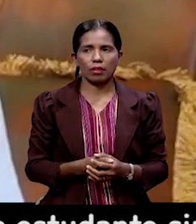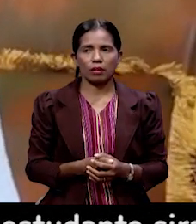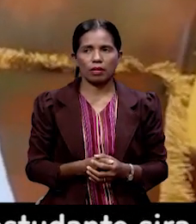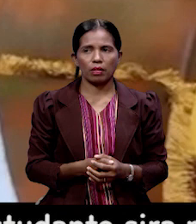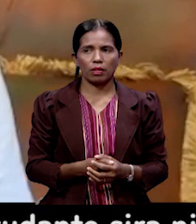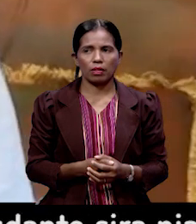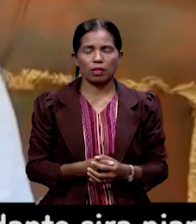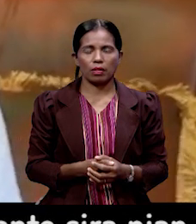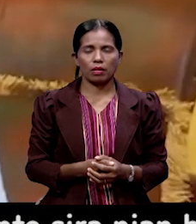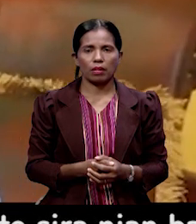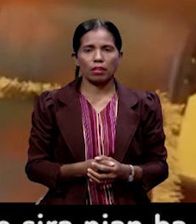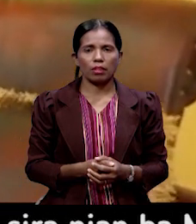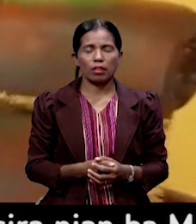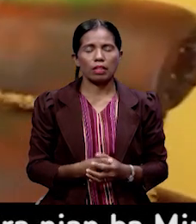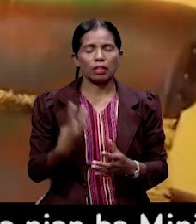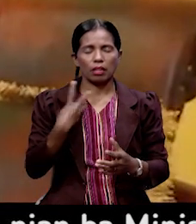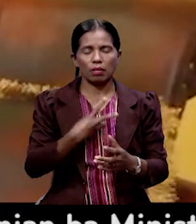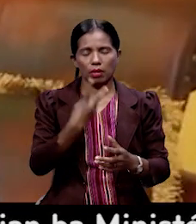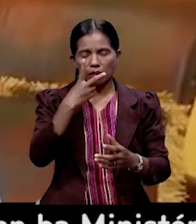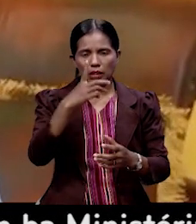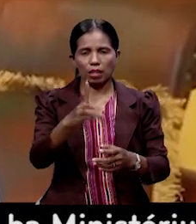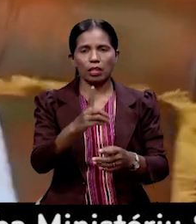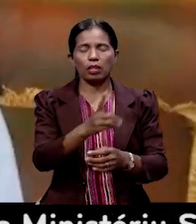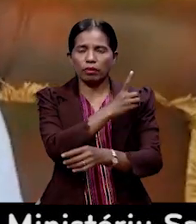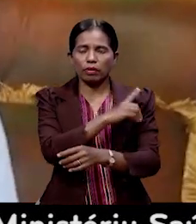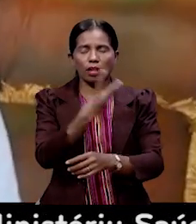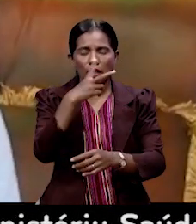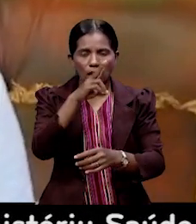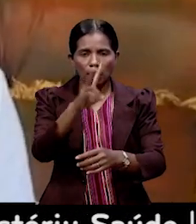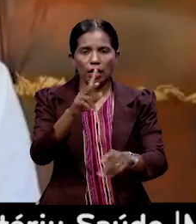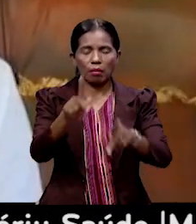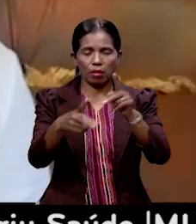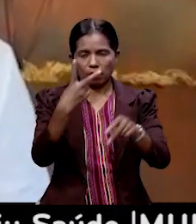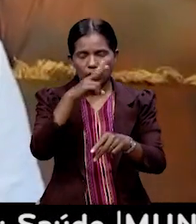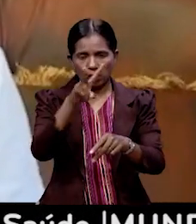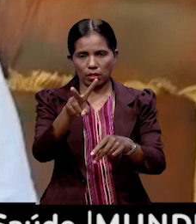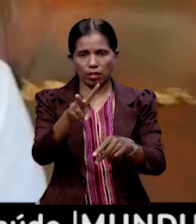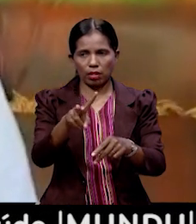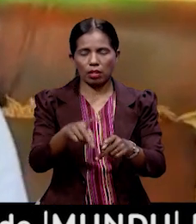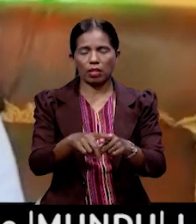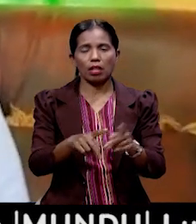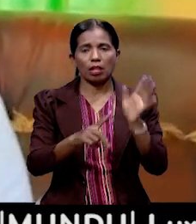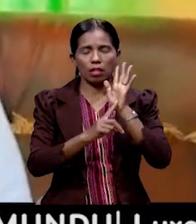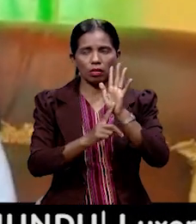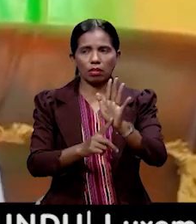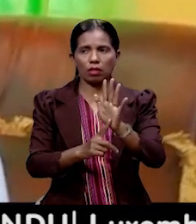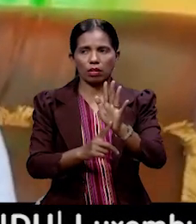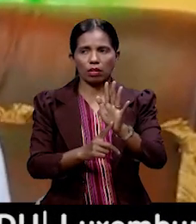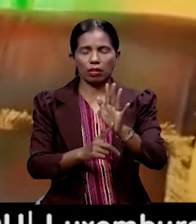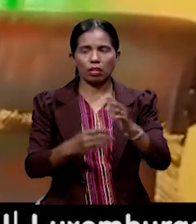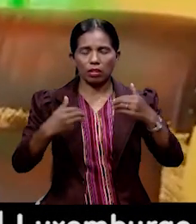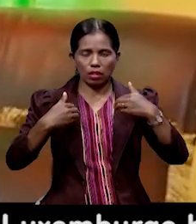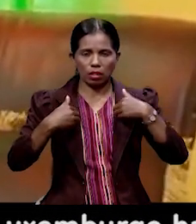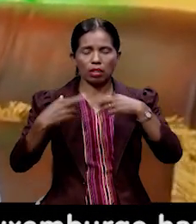durante reprodução de prova né defesa de testemunha ne vek testemunha ocular testemunha ne vek é responsável da